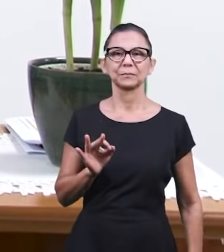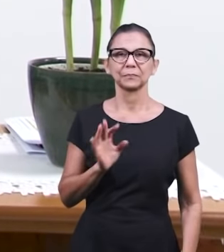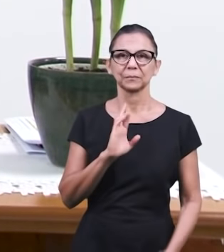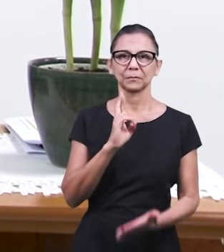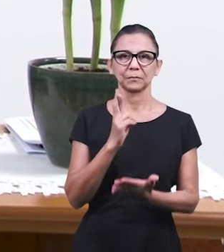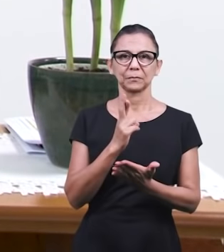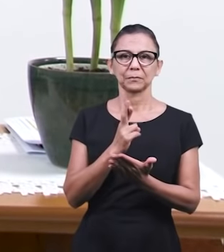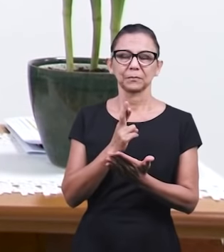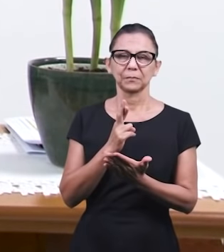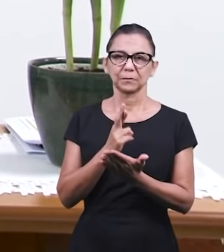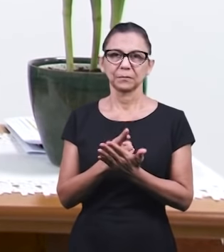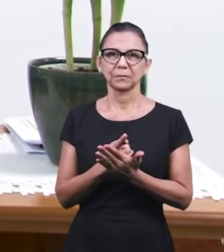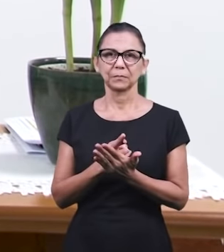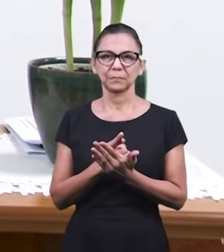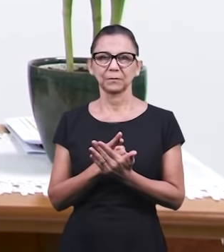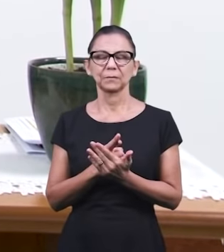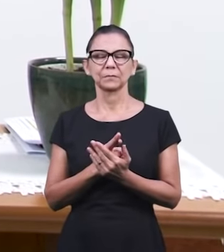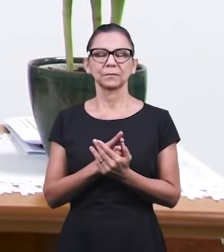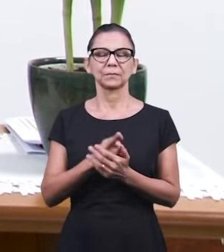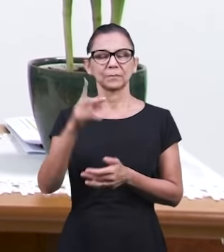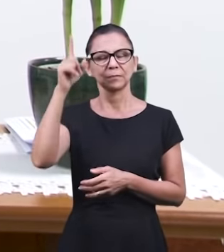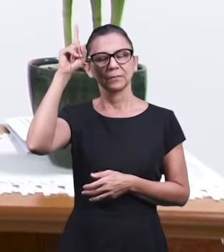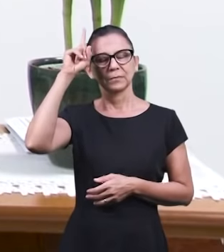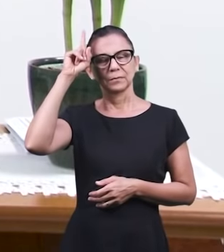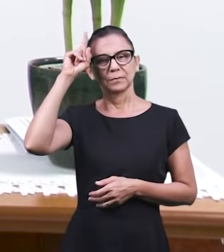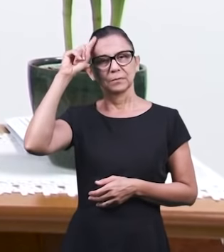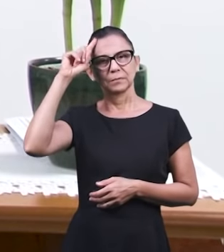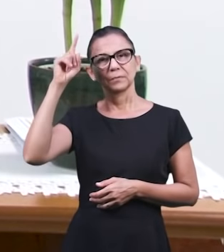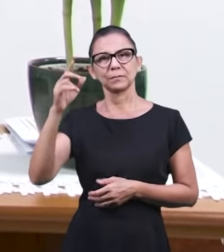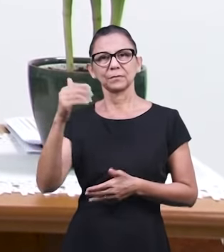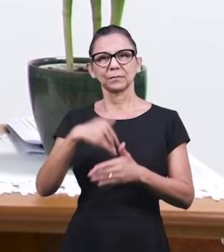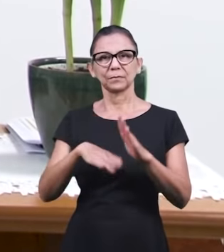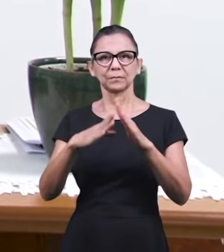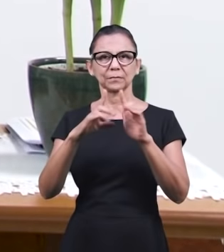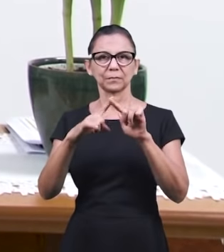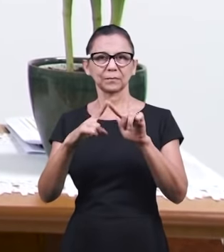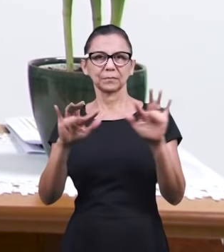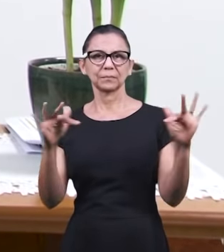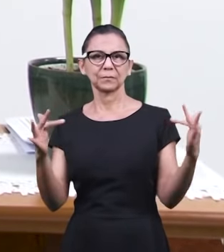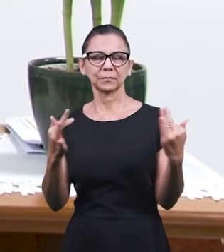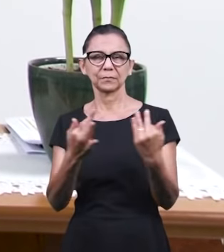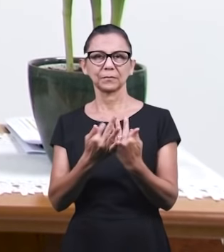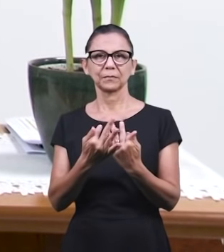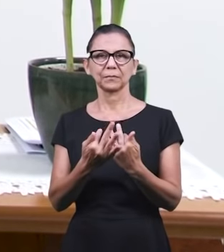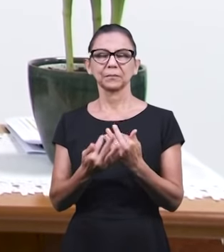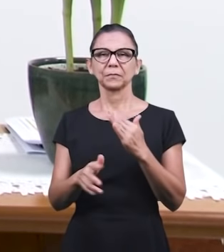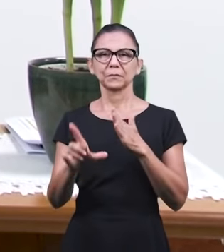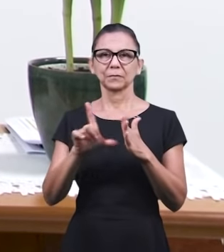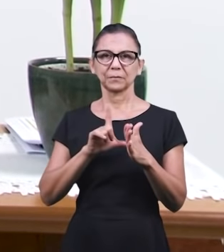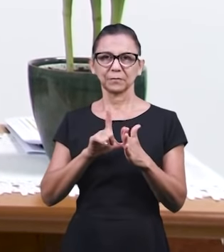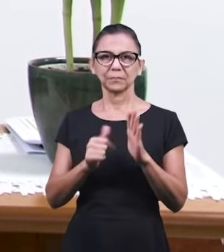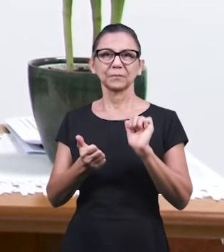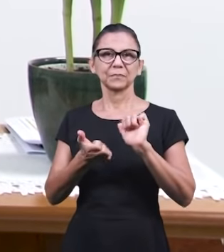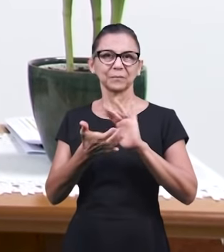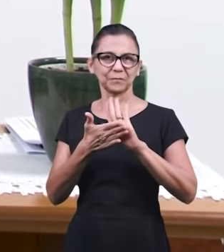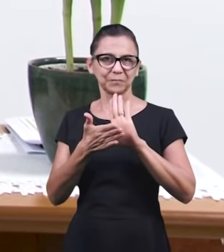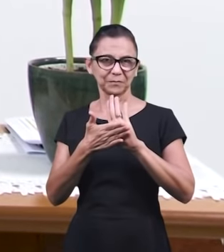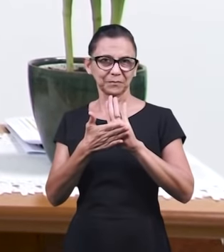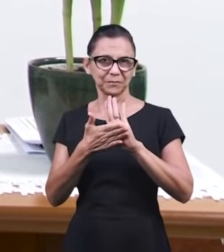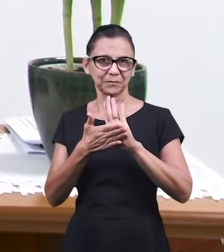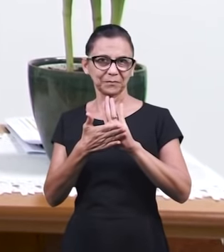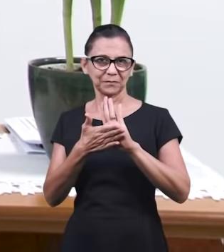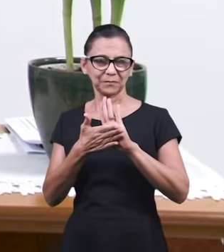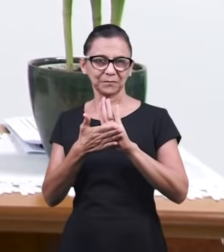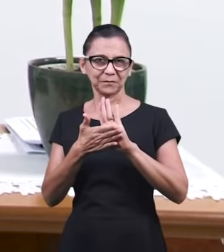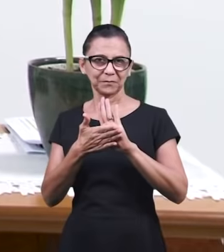certamente os resultados virão no dia a dia da igreja e das famílias. Antes de encerrarmos, vamos louvar ao nosso Deus com um último